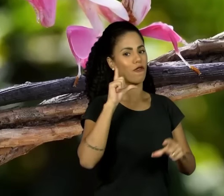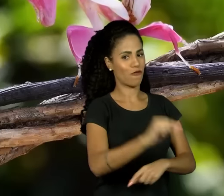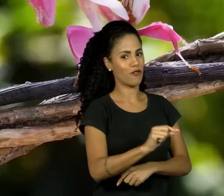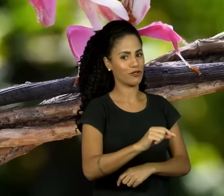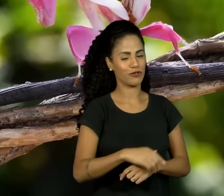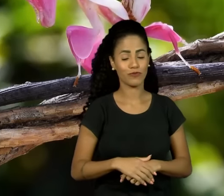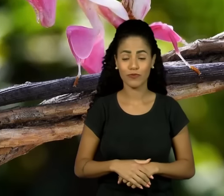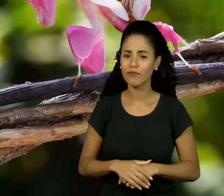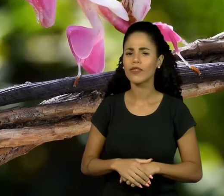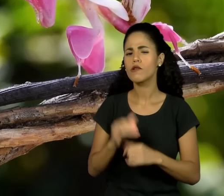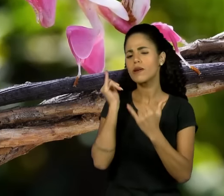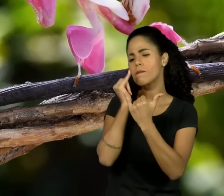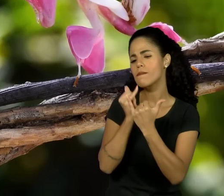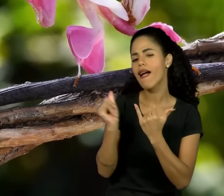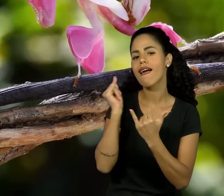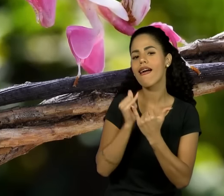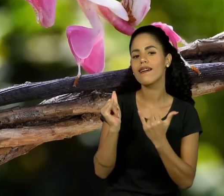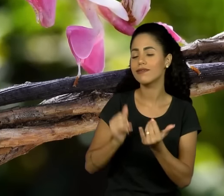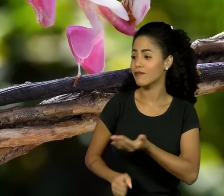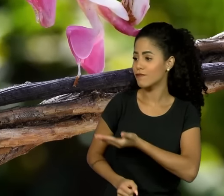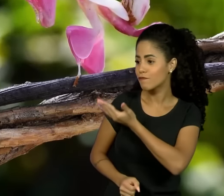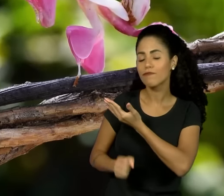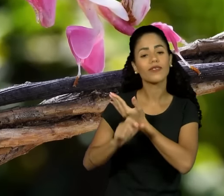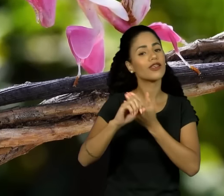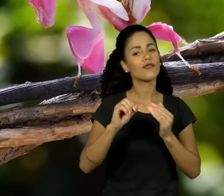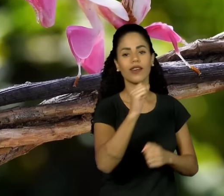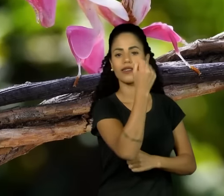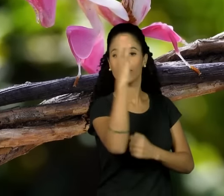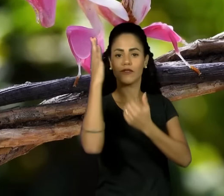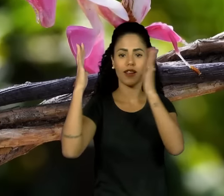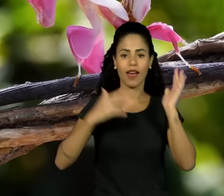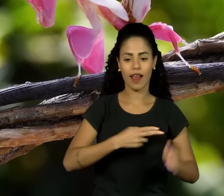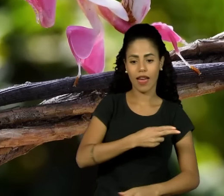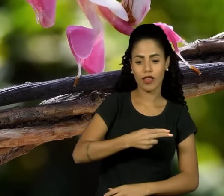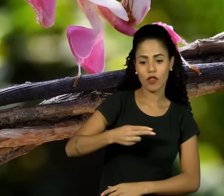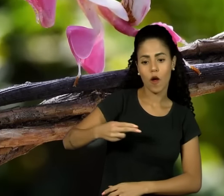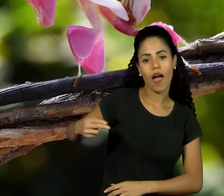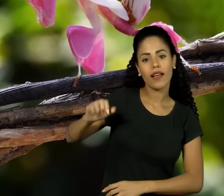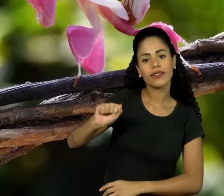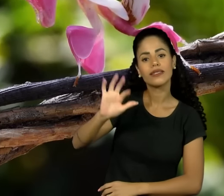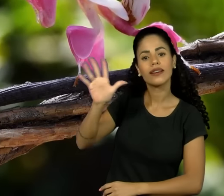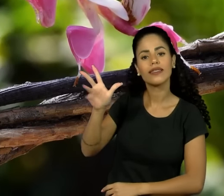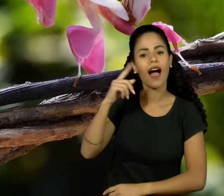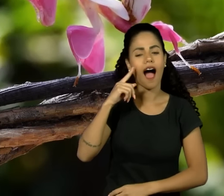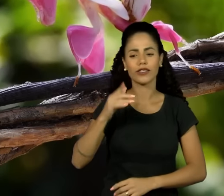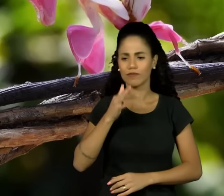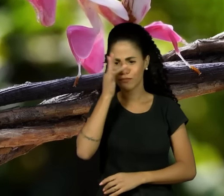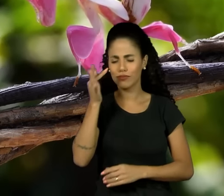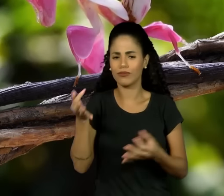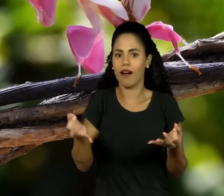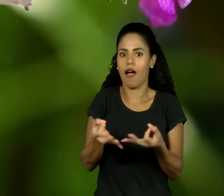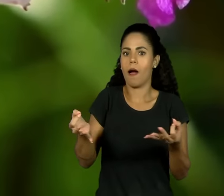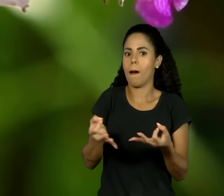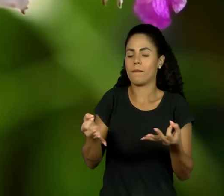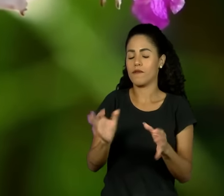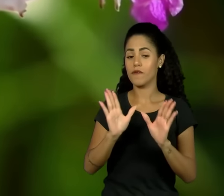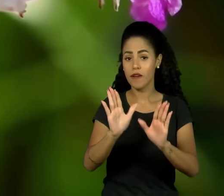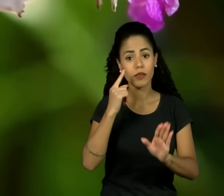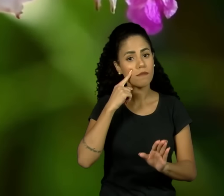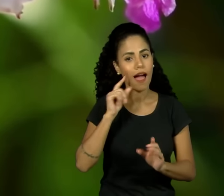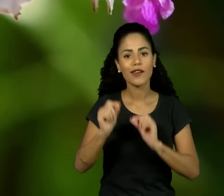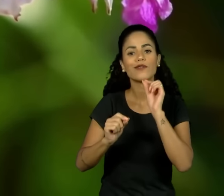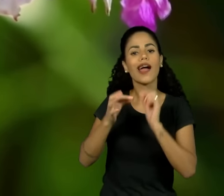A semelhança dessa espécie nativa das florestas da Indonésia, na Ásia, com a flor é impressionante. As